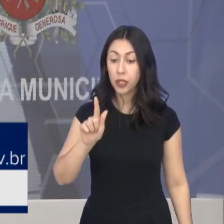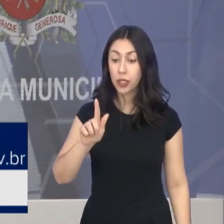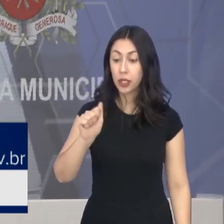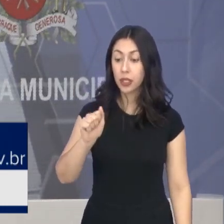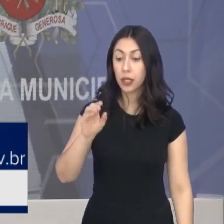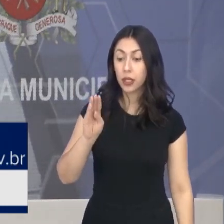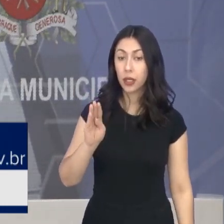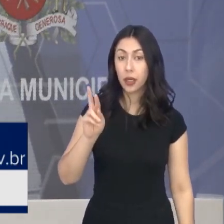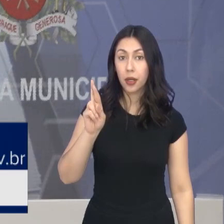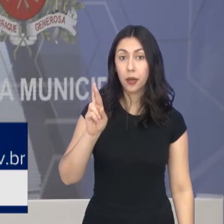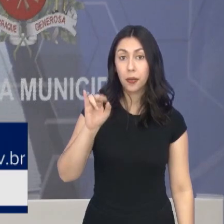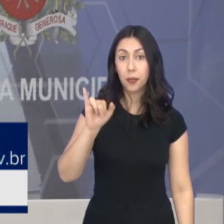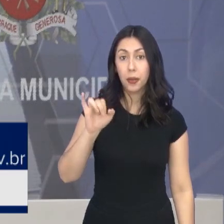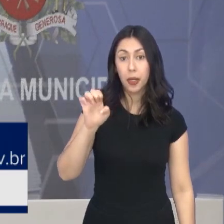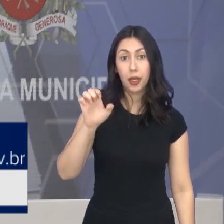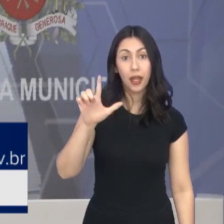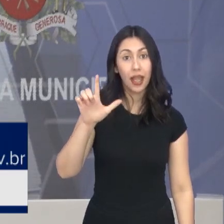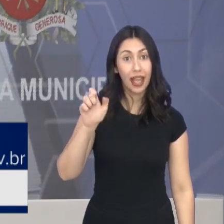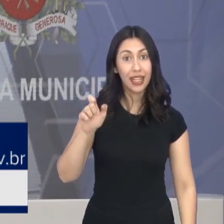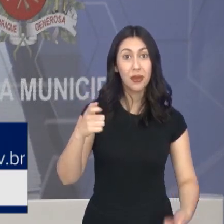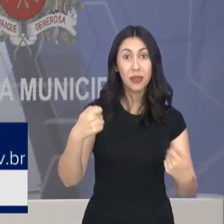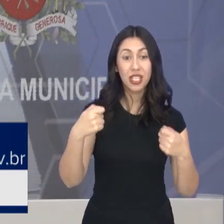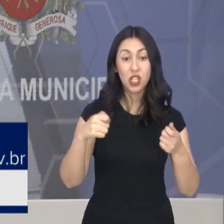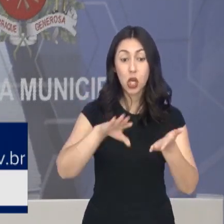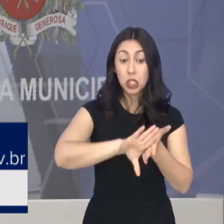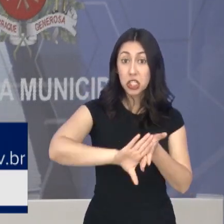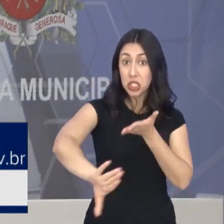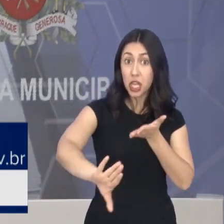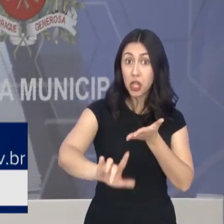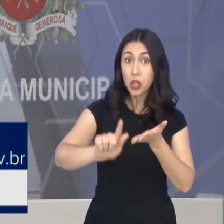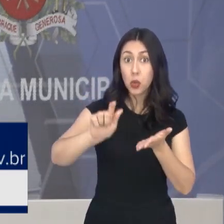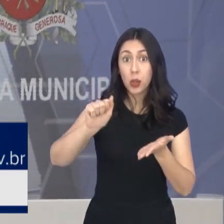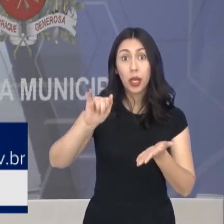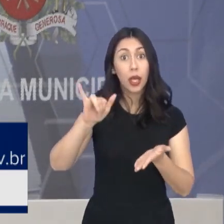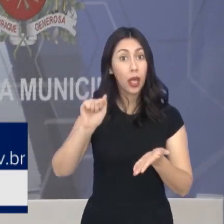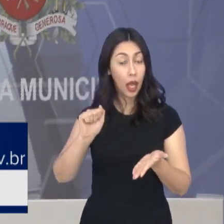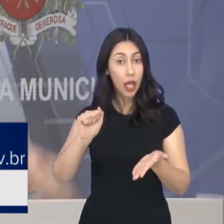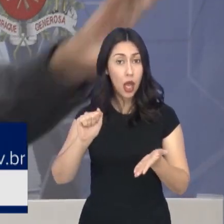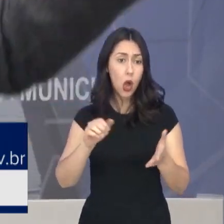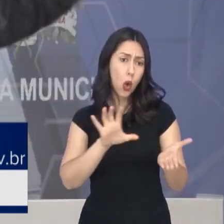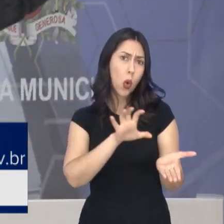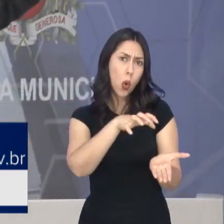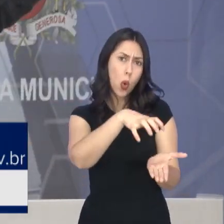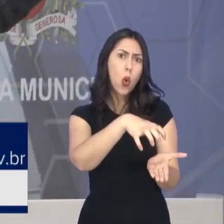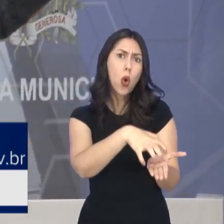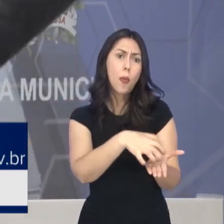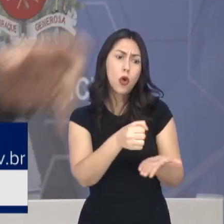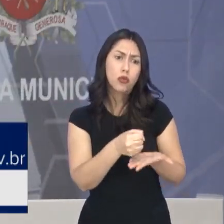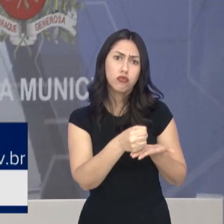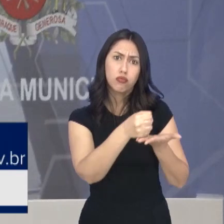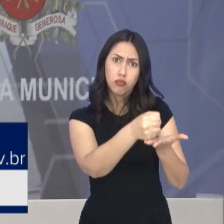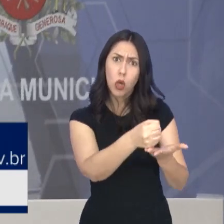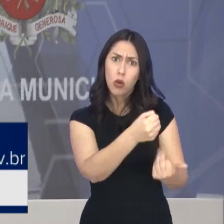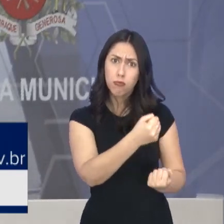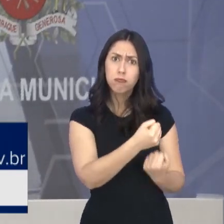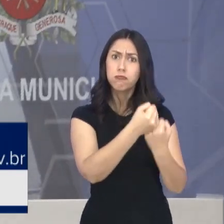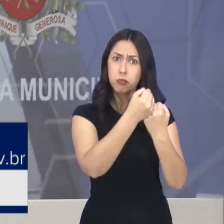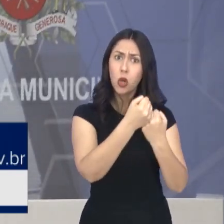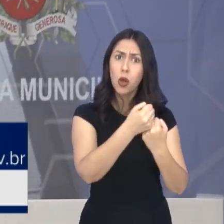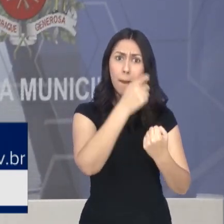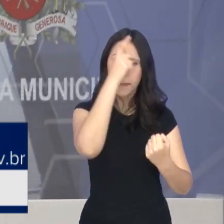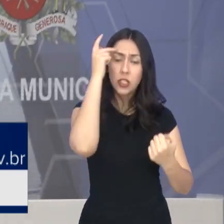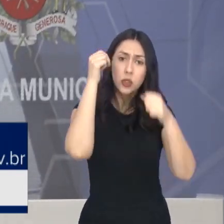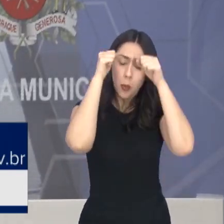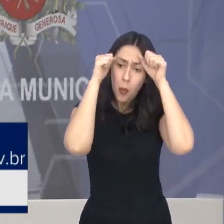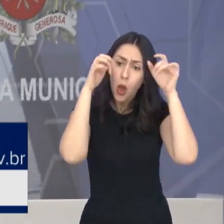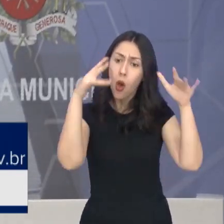Gabriele Oliveira Lima do GAIA, Grupo de Apoio ao Indivíduo Autista. Eu não trouxe o vídeo aqui, mas depois o vereador